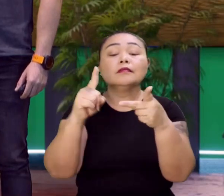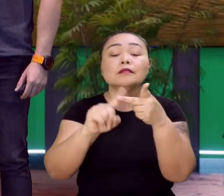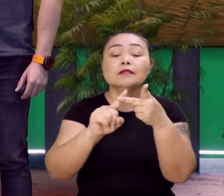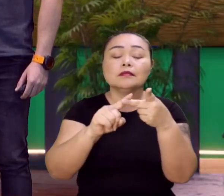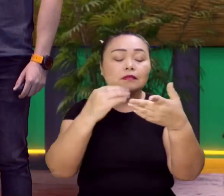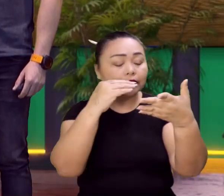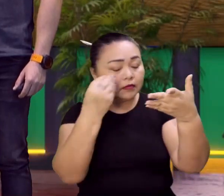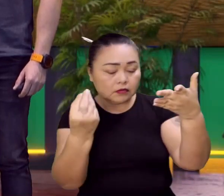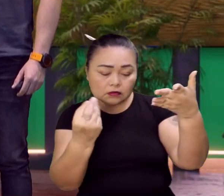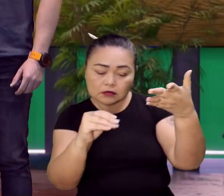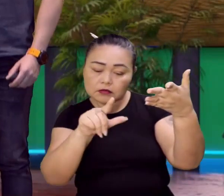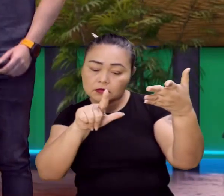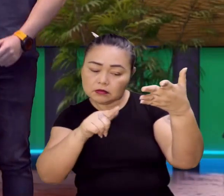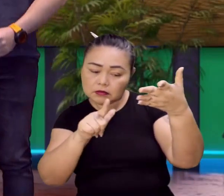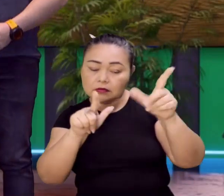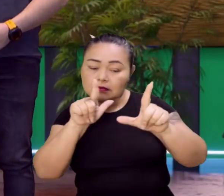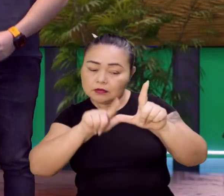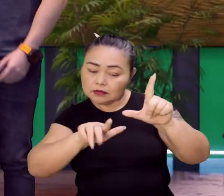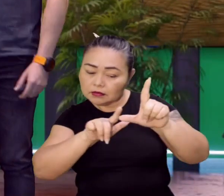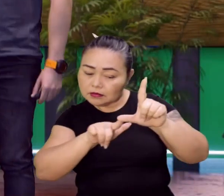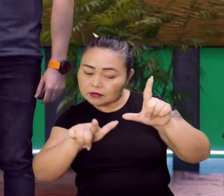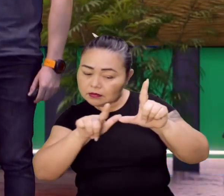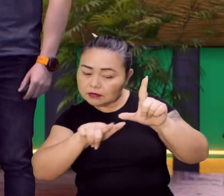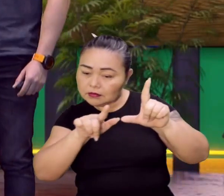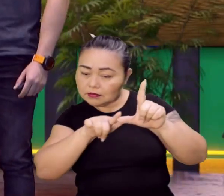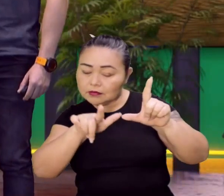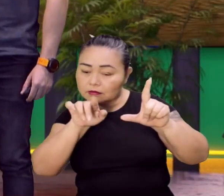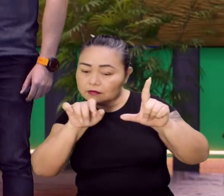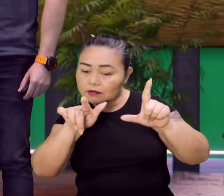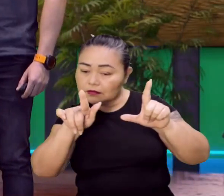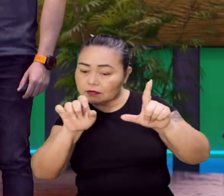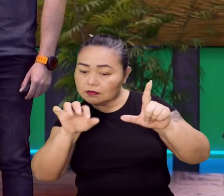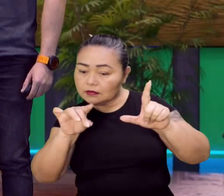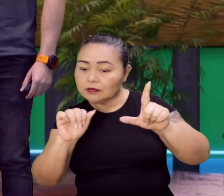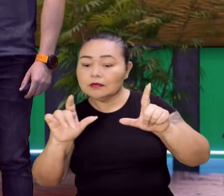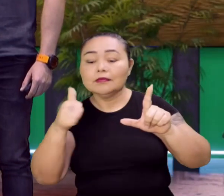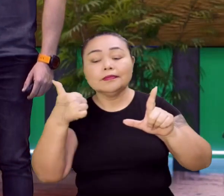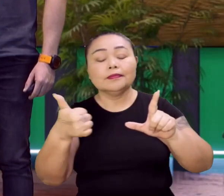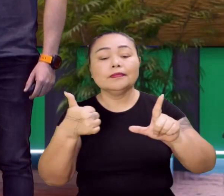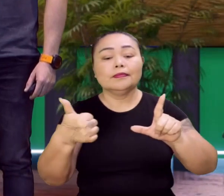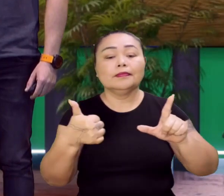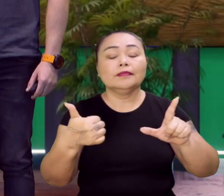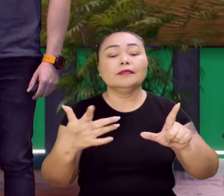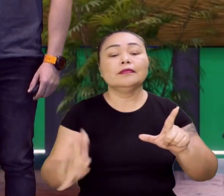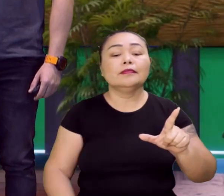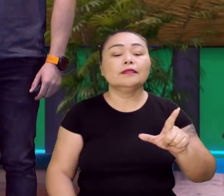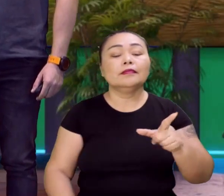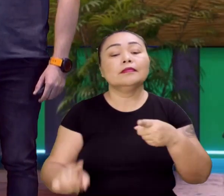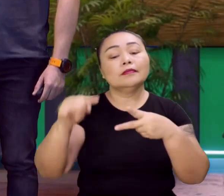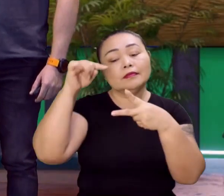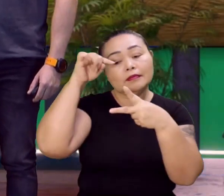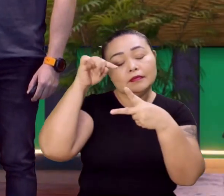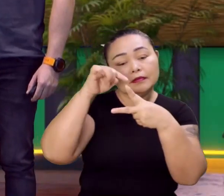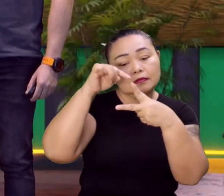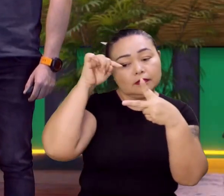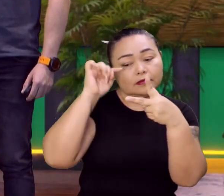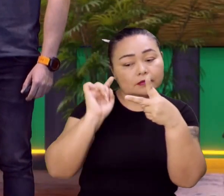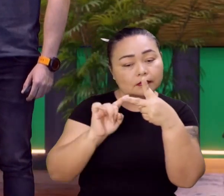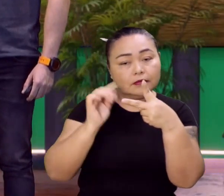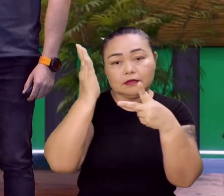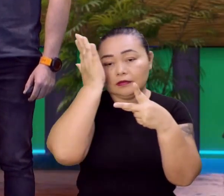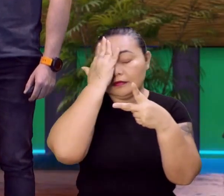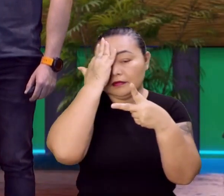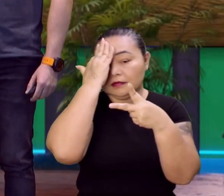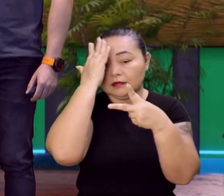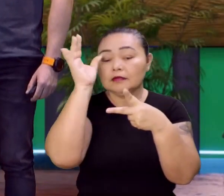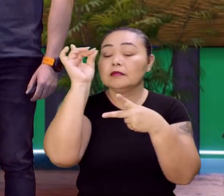nas legendas. O que Muito está bem. dizendo a legenda? Isso mesmo. Beleza? Beleza. Então, duas coisas que você deveria ver aí. Você já sabe que